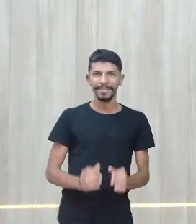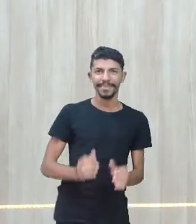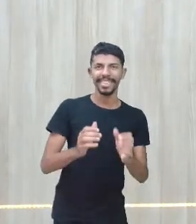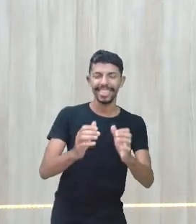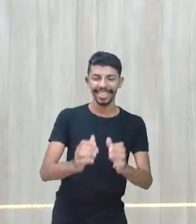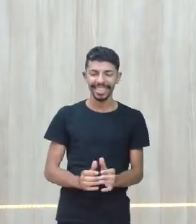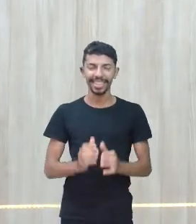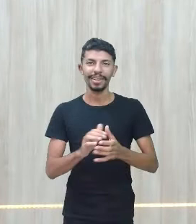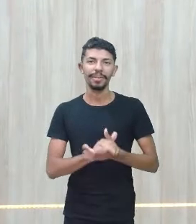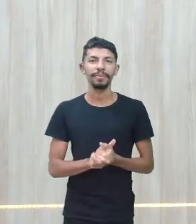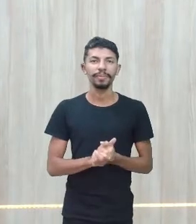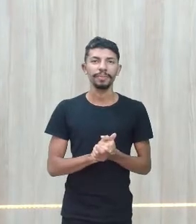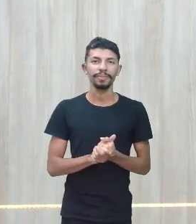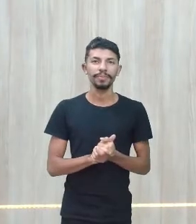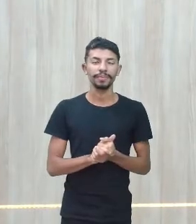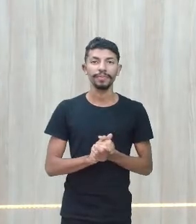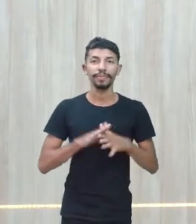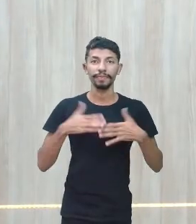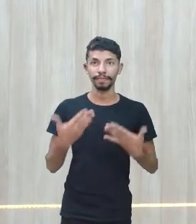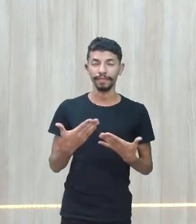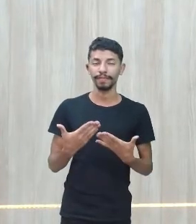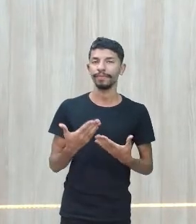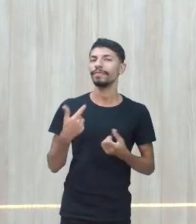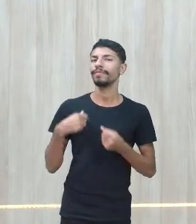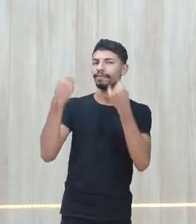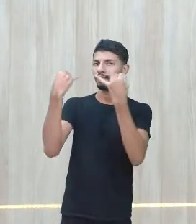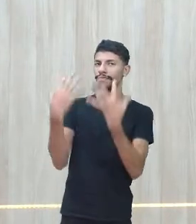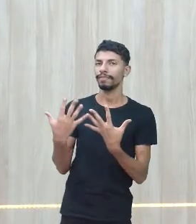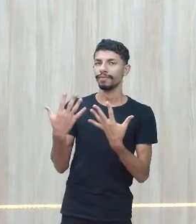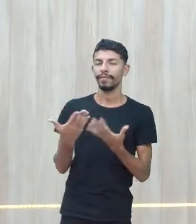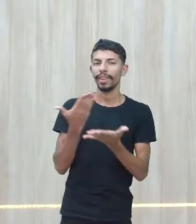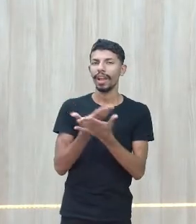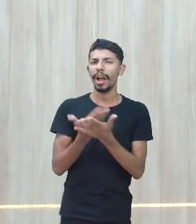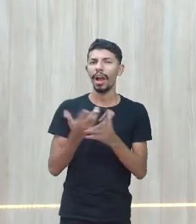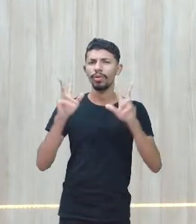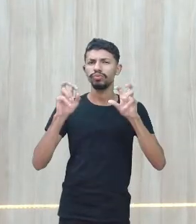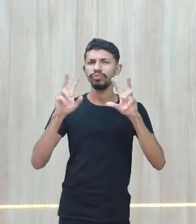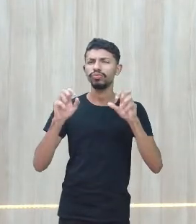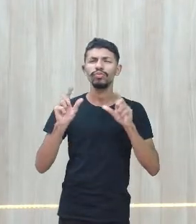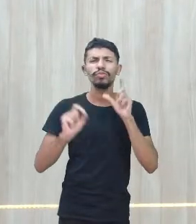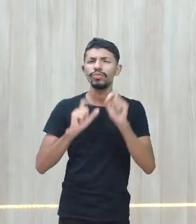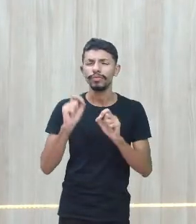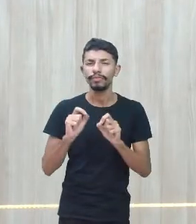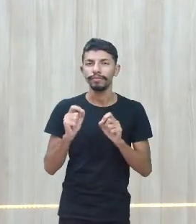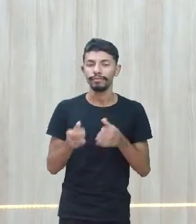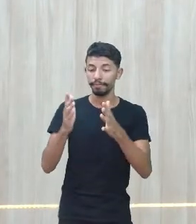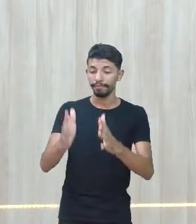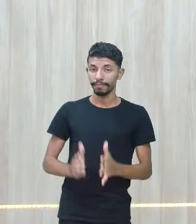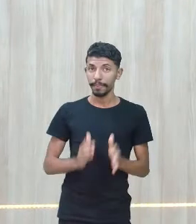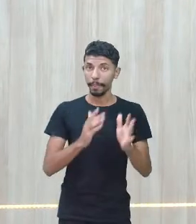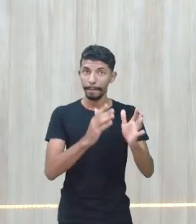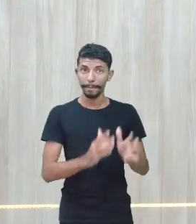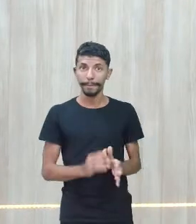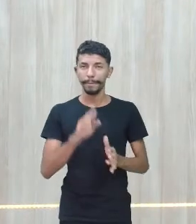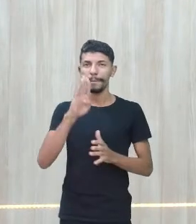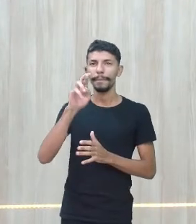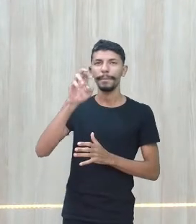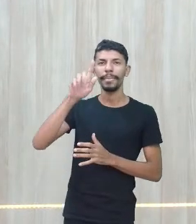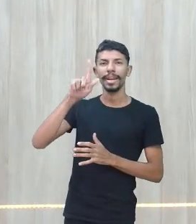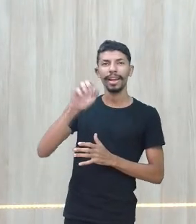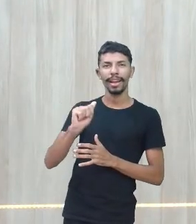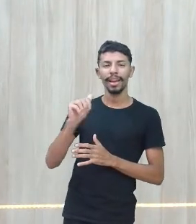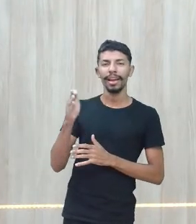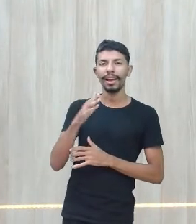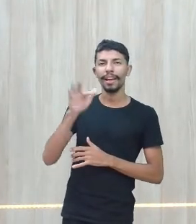Oi. Bom, como eu falei, a aula de hoje vai ser sobre o brega funk. Essa aula ela vai ser dividida em 3 partes.